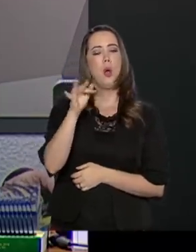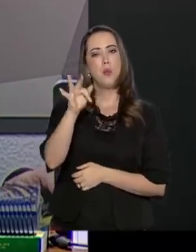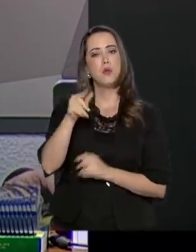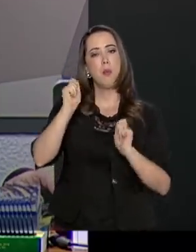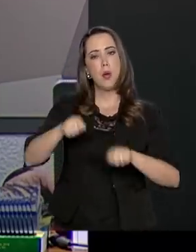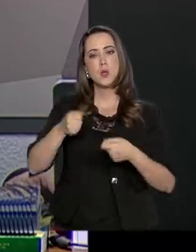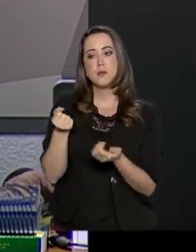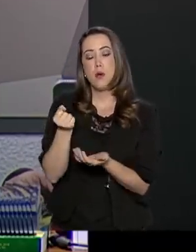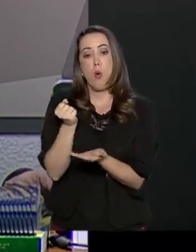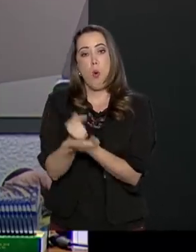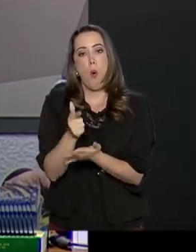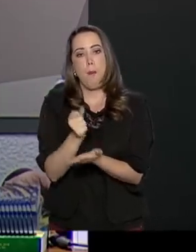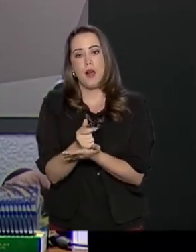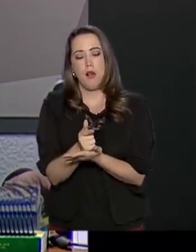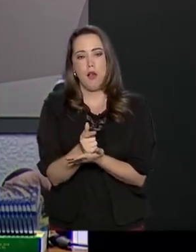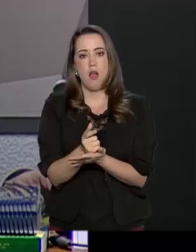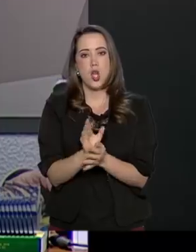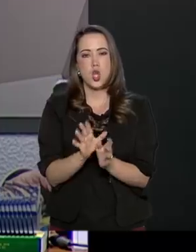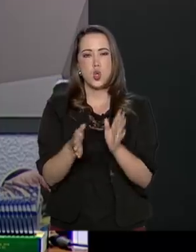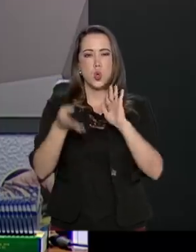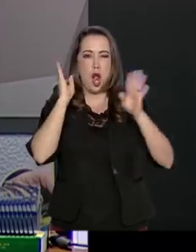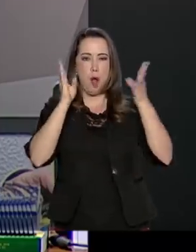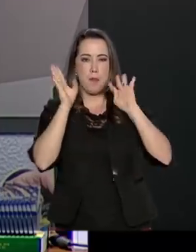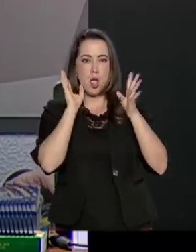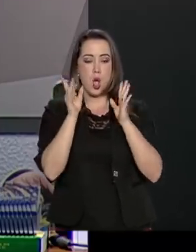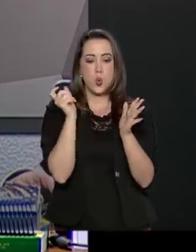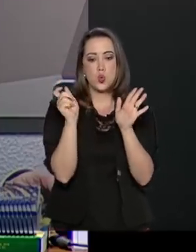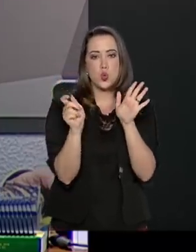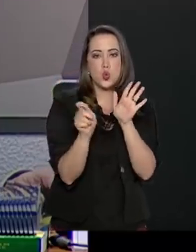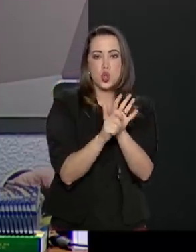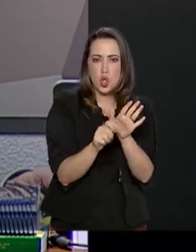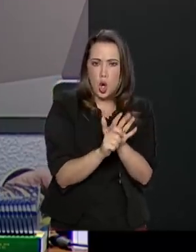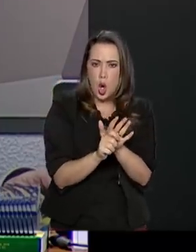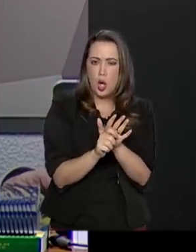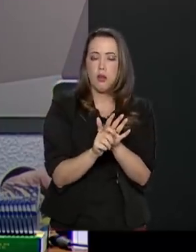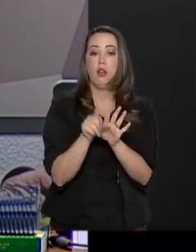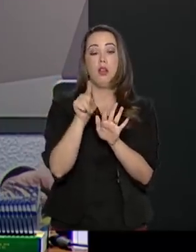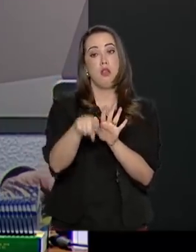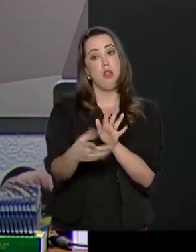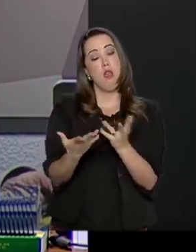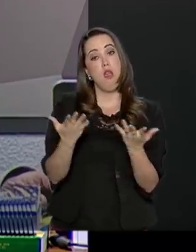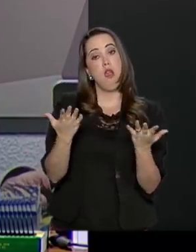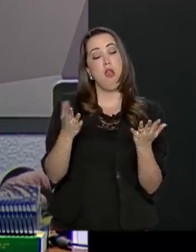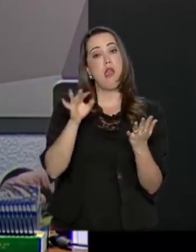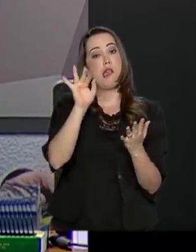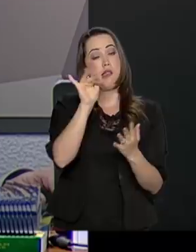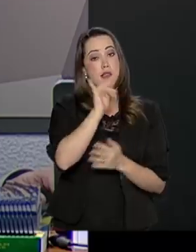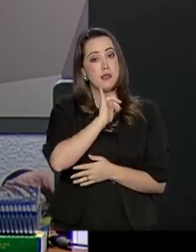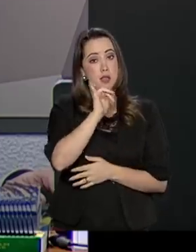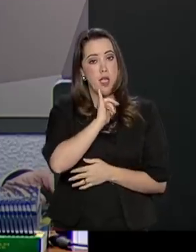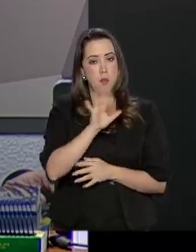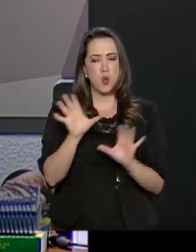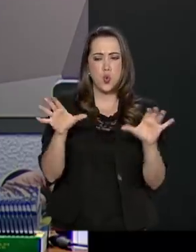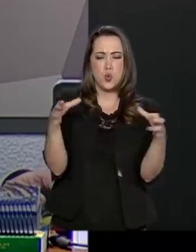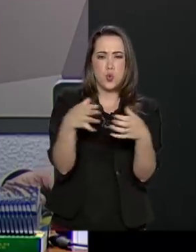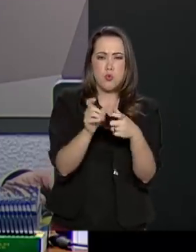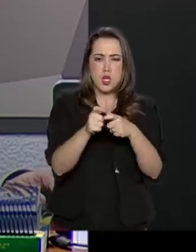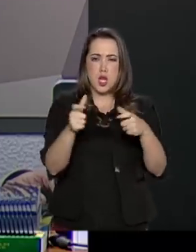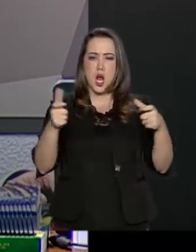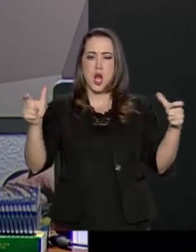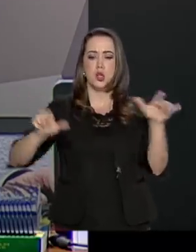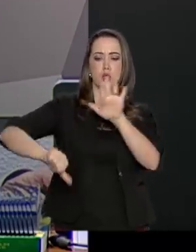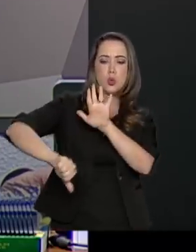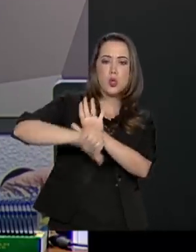comprar um carregamento de droga, possa negociar um carregamento de droga com, por exemplo, uma dessas grandes organizações